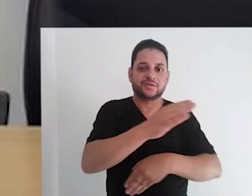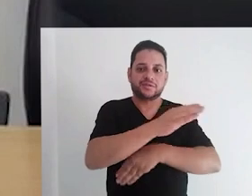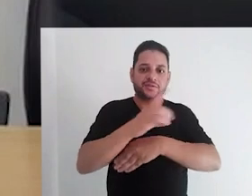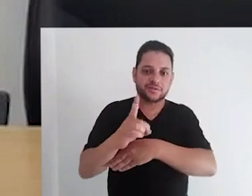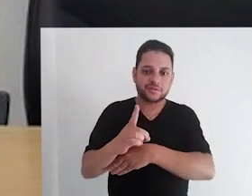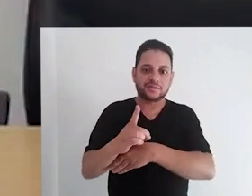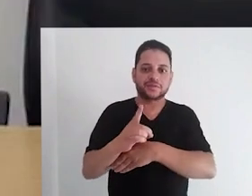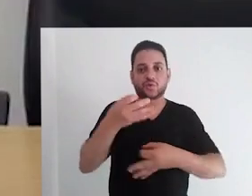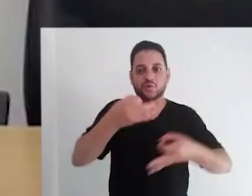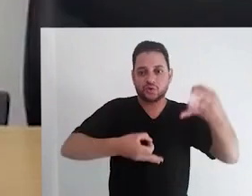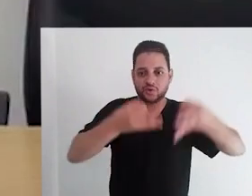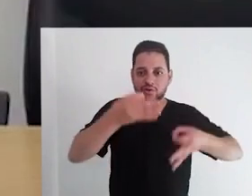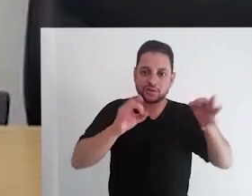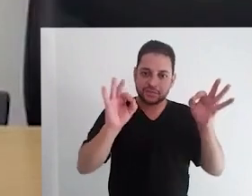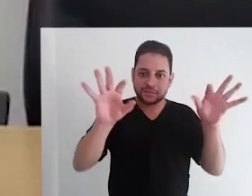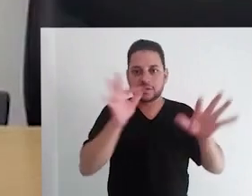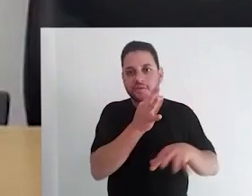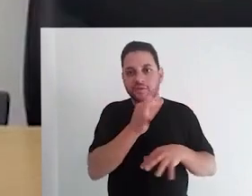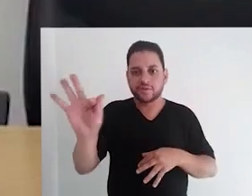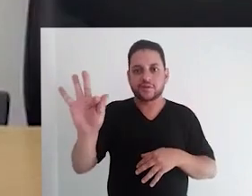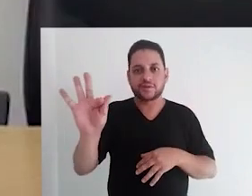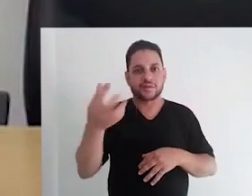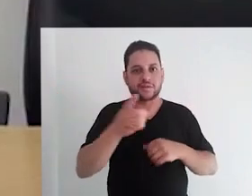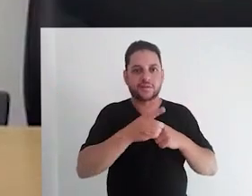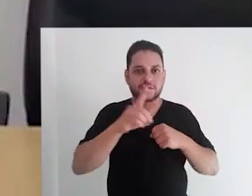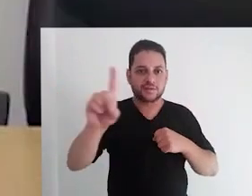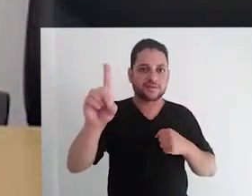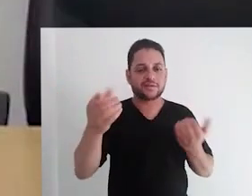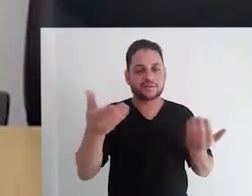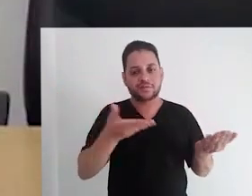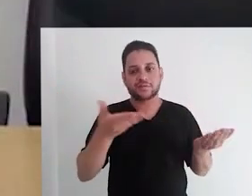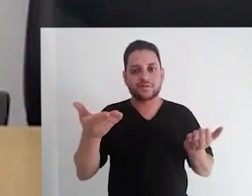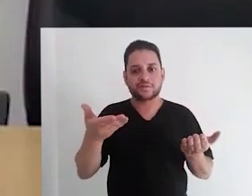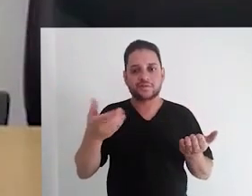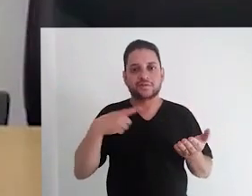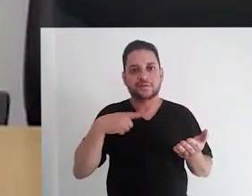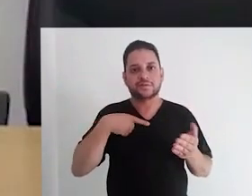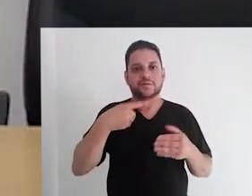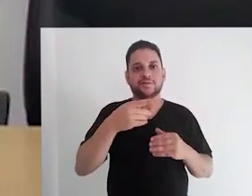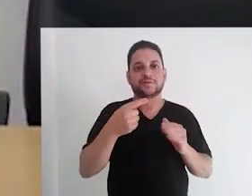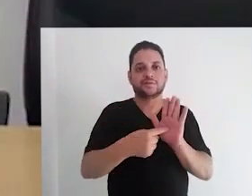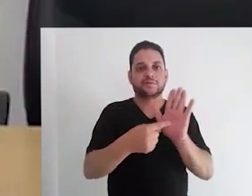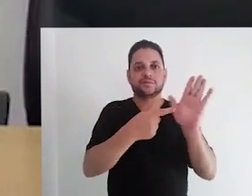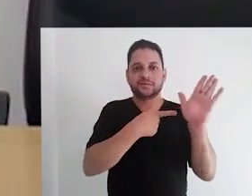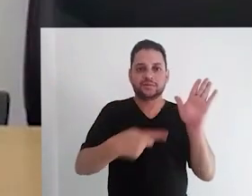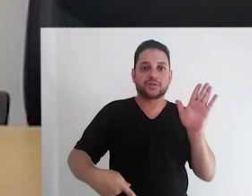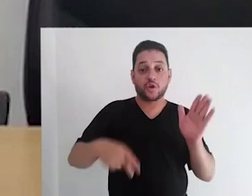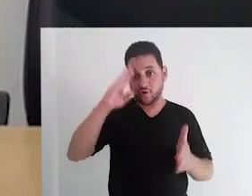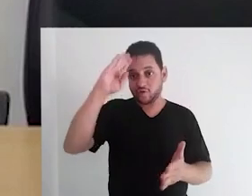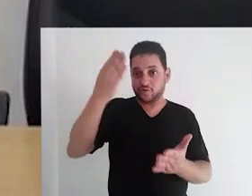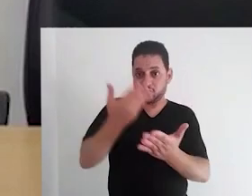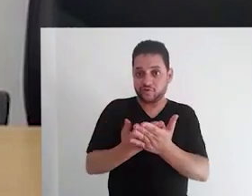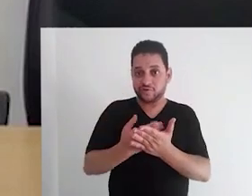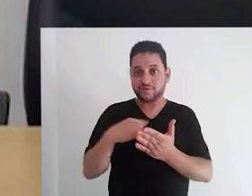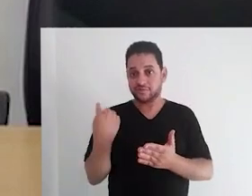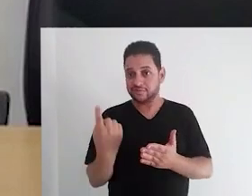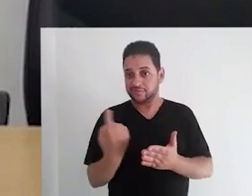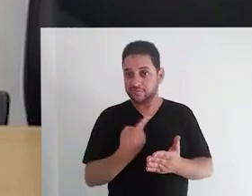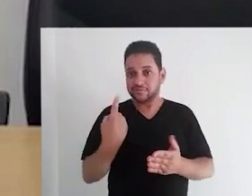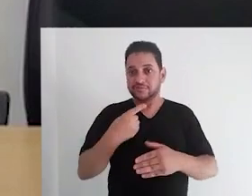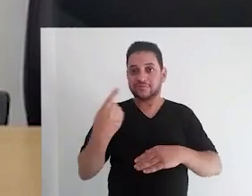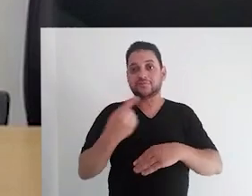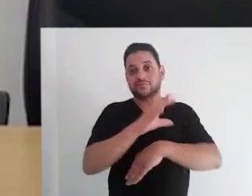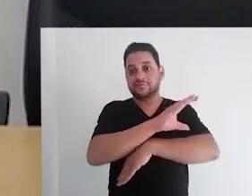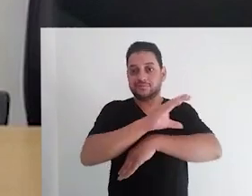Juizados Especiais Federais, a doutora Adriana, que está aqui presente, representando a presidência, que nos confiou a coordenação dos núcleos